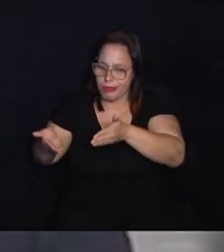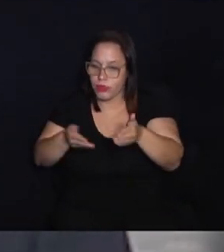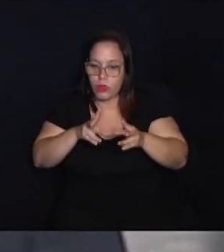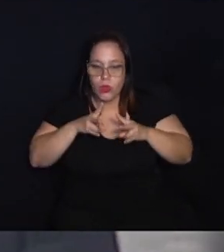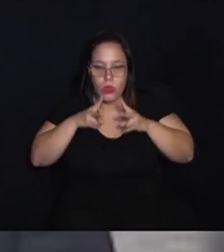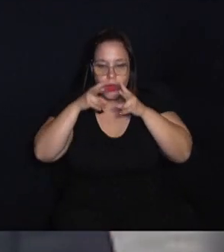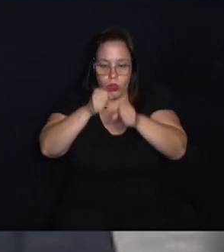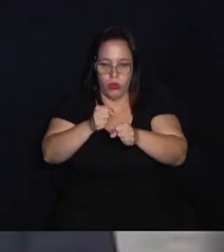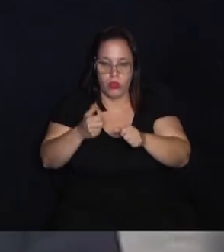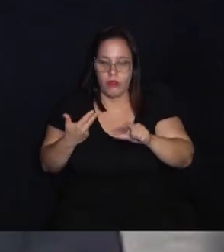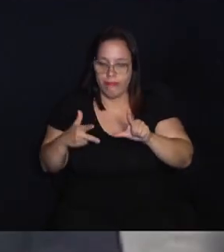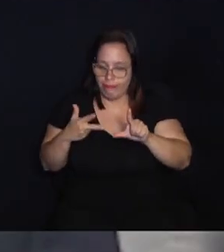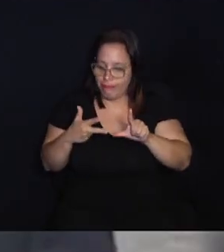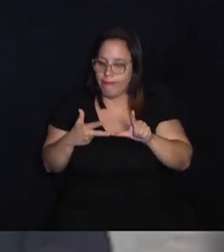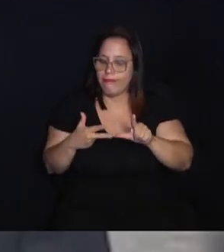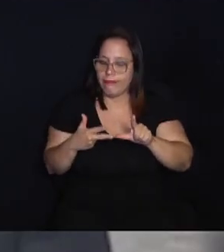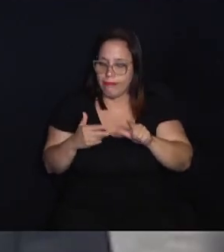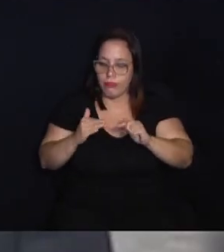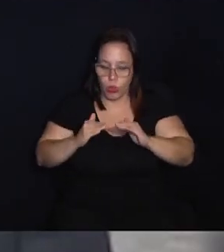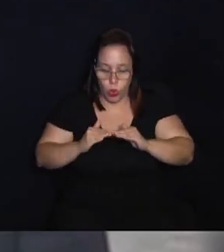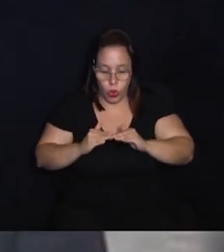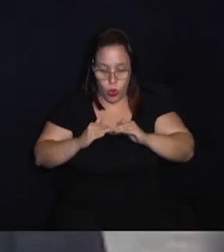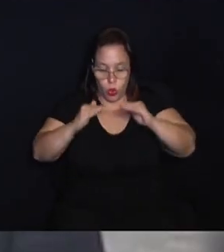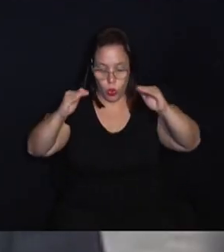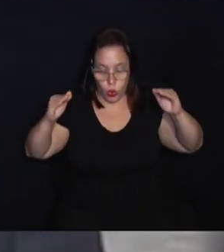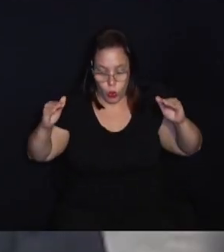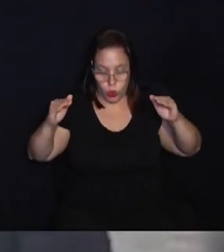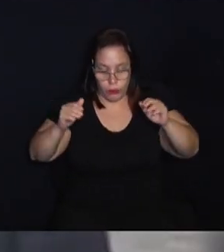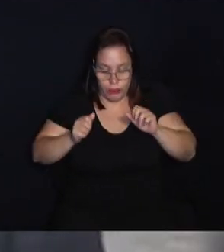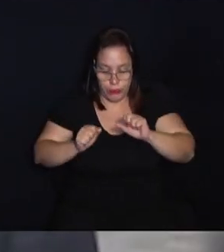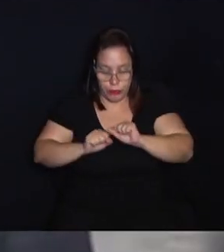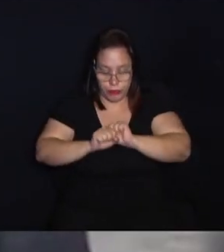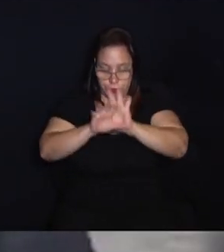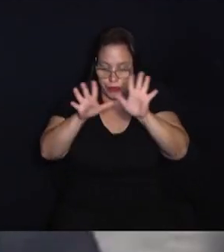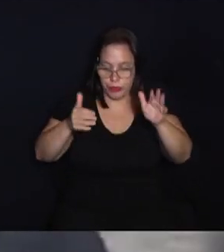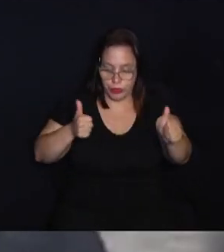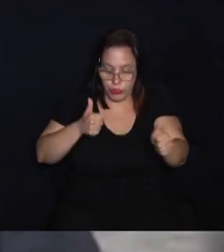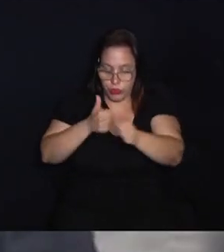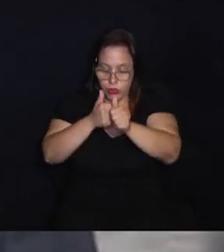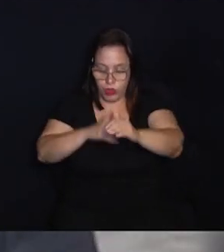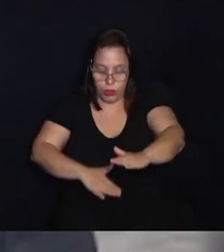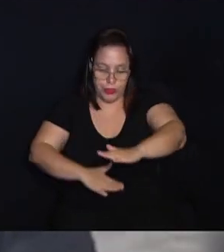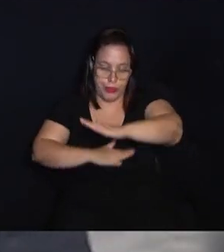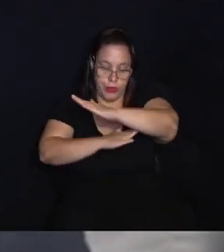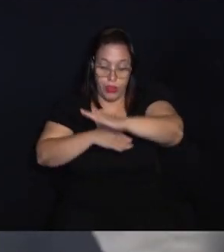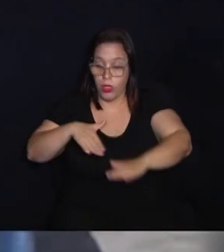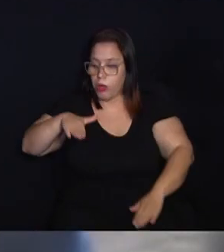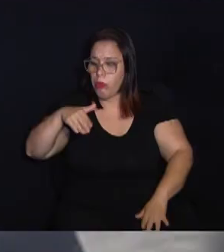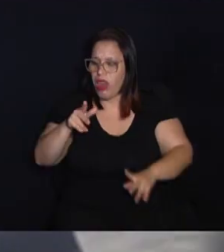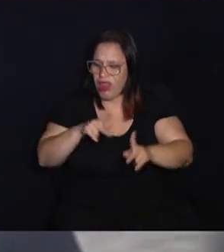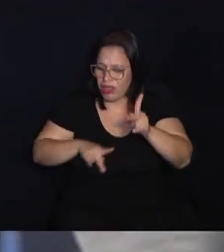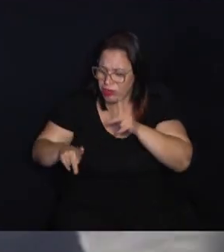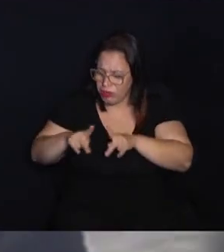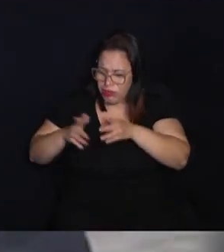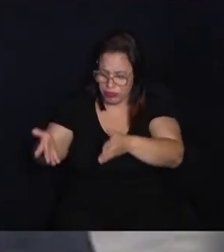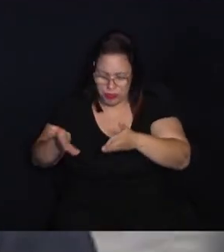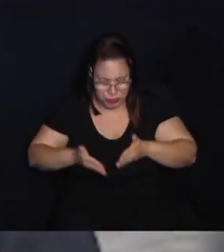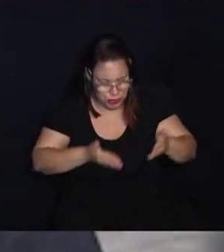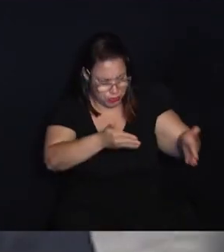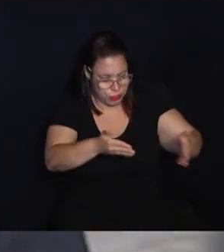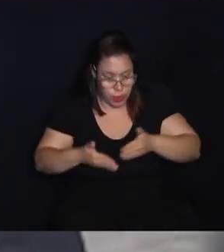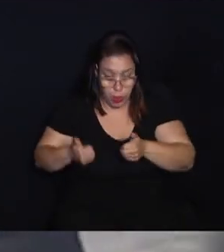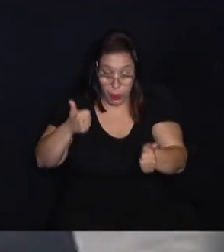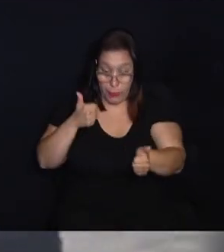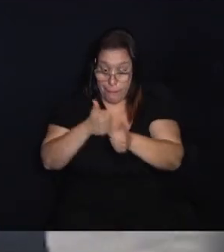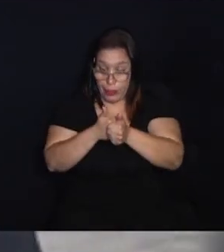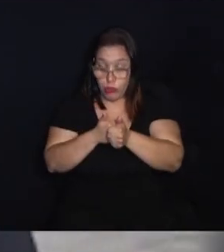fortalecimento do Legislativo, para aumentar a transparência, para aproximar a Câmara cada vez mais da sociedade, trazer a sociedade para perto